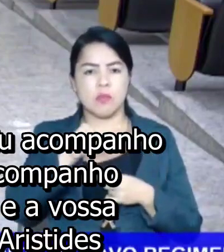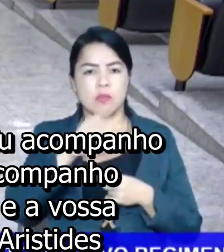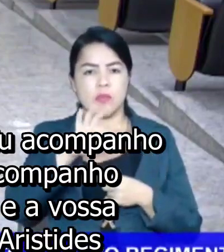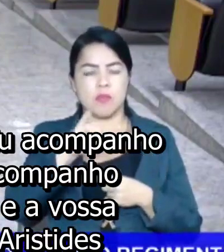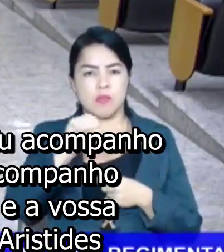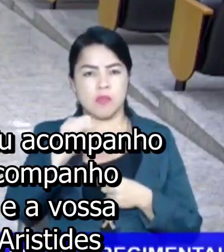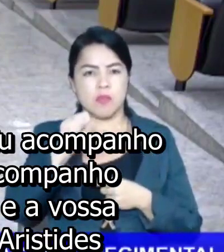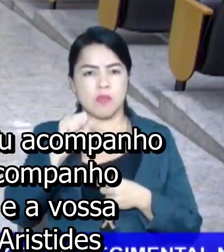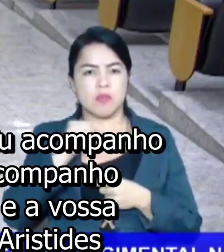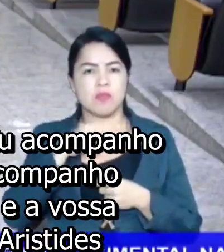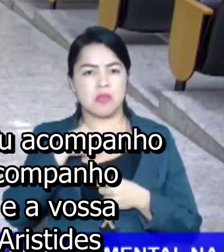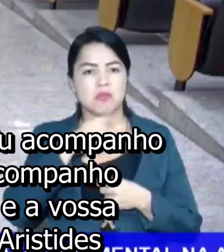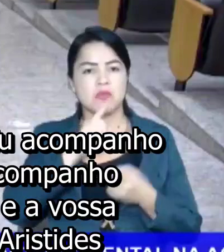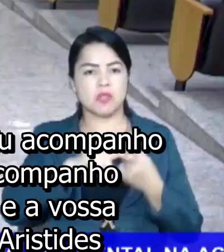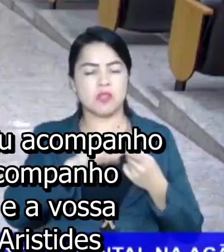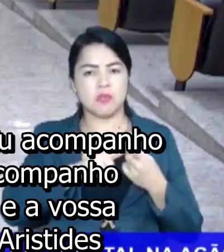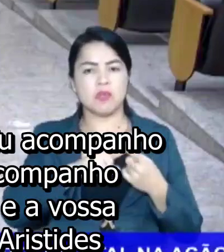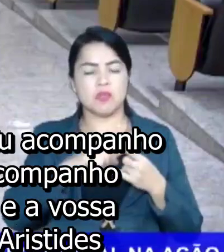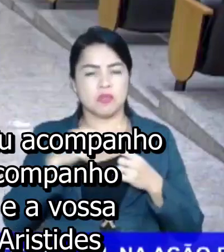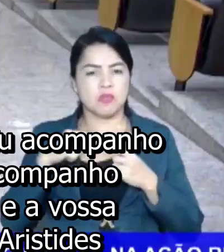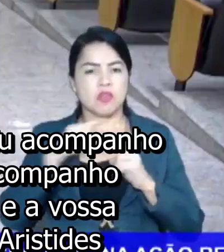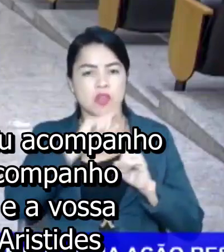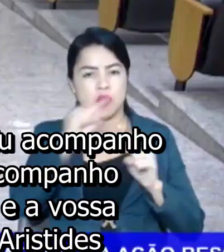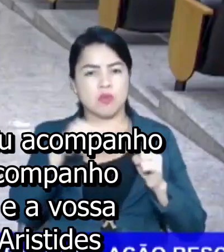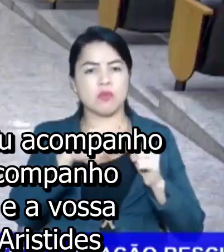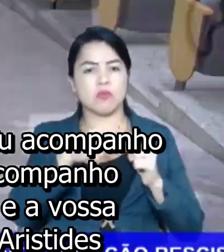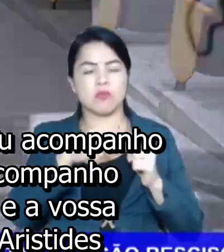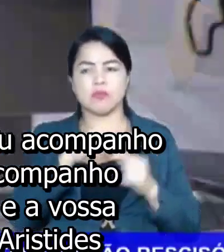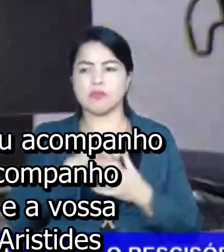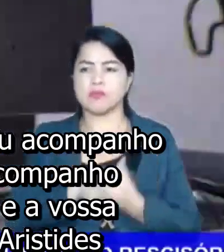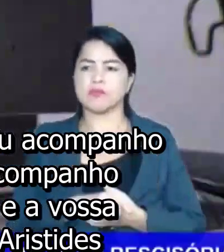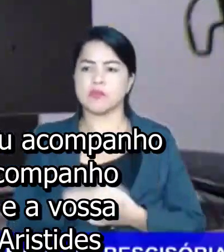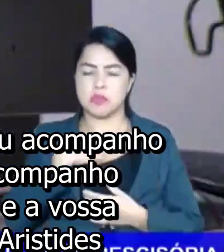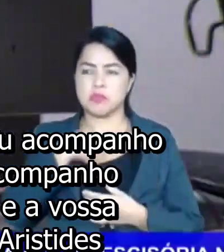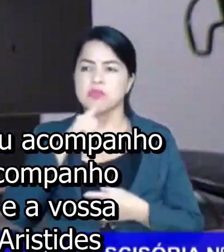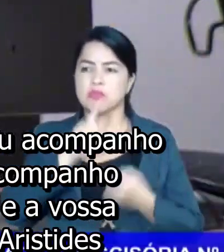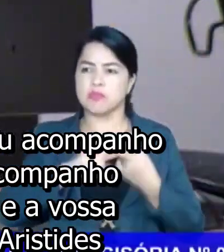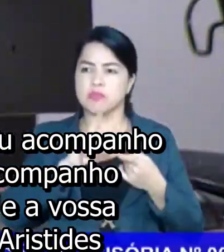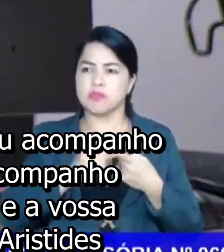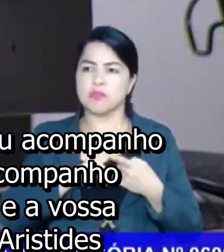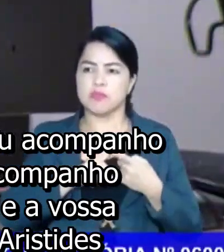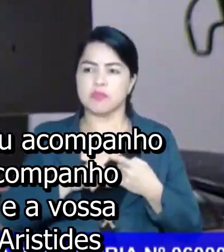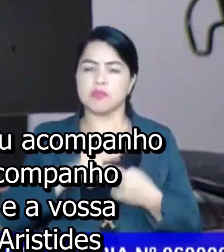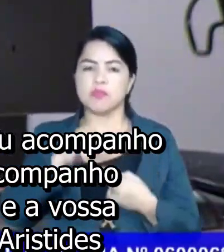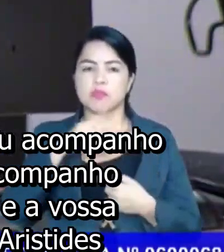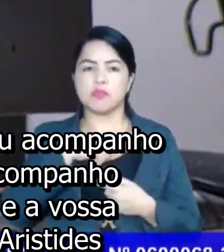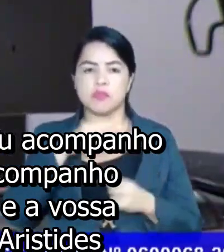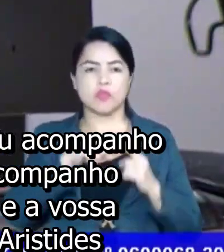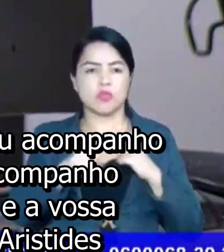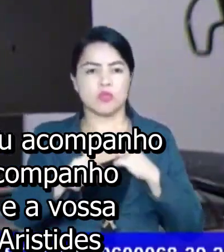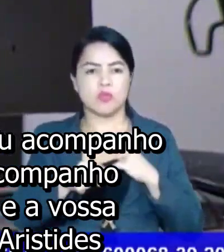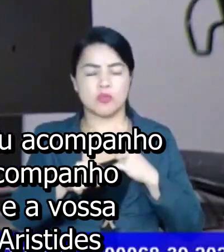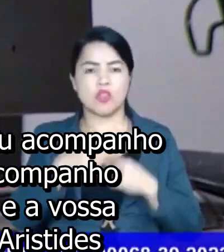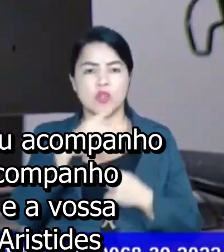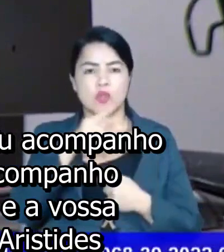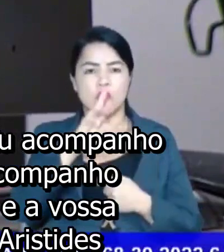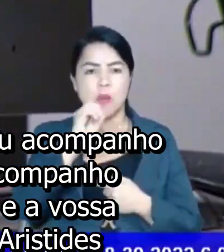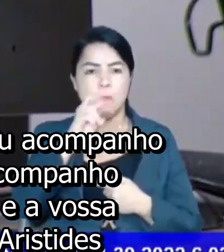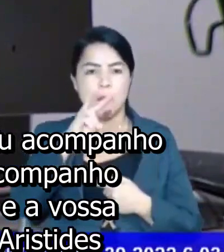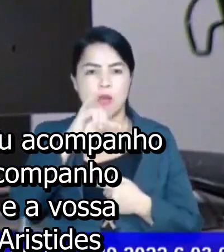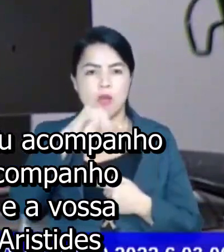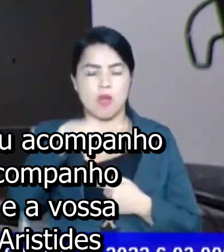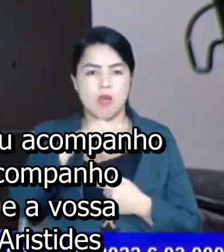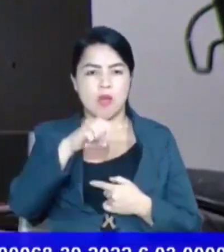Eu também acompanho a relatora, doutor. E eu também. Então, ficou assim. Vossa Excelência está... Em sua mesa, desembargador João Lages alternando